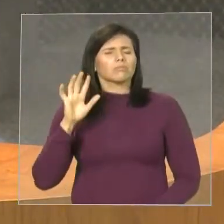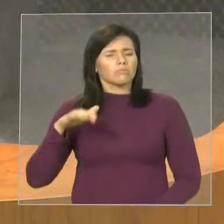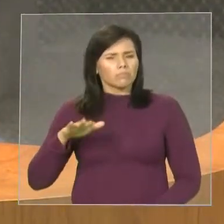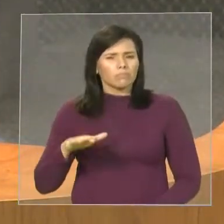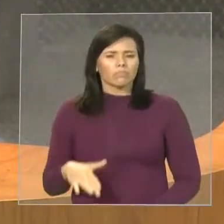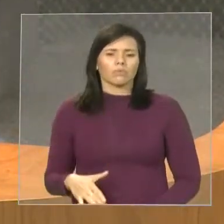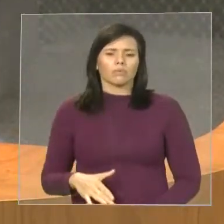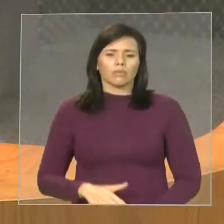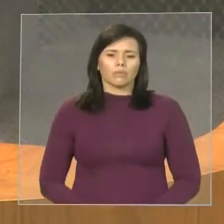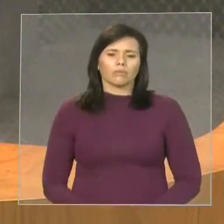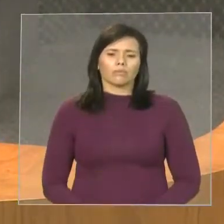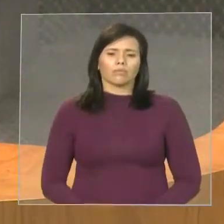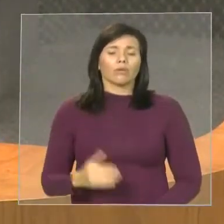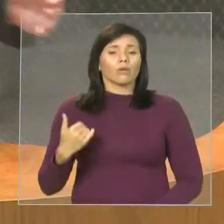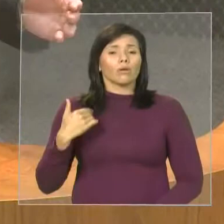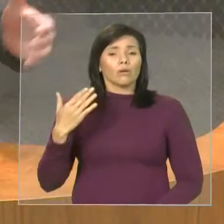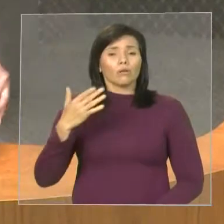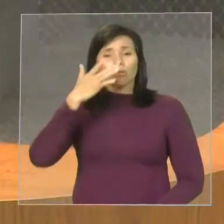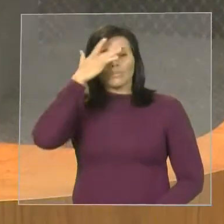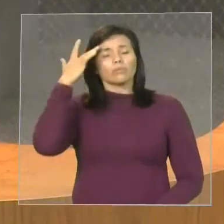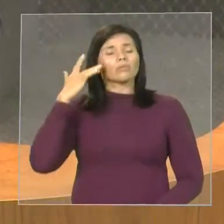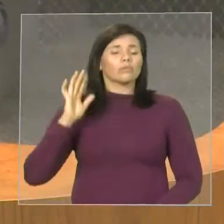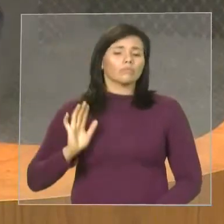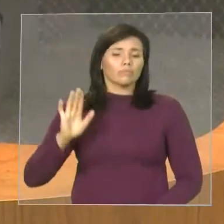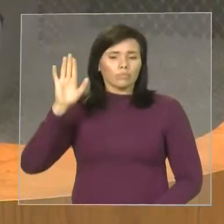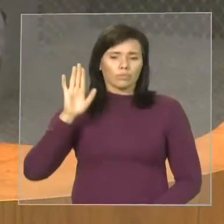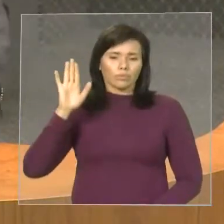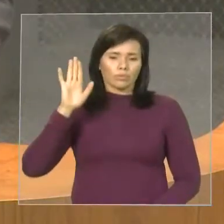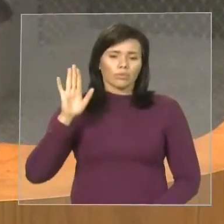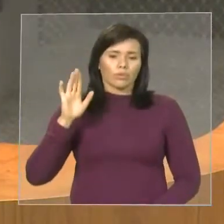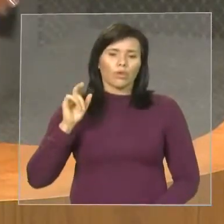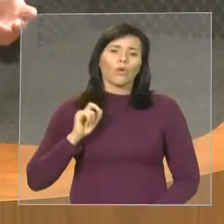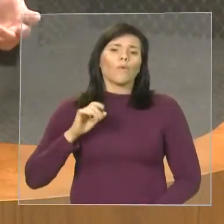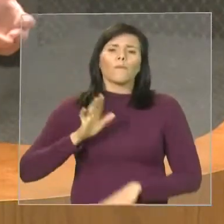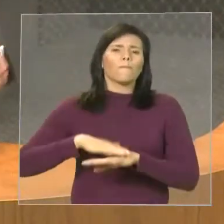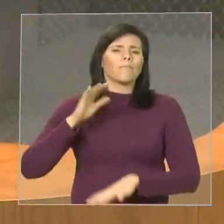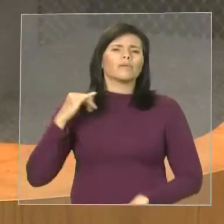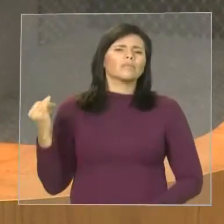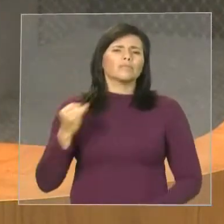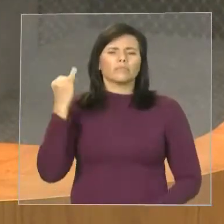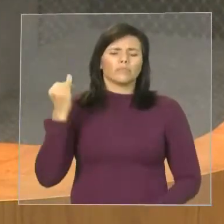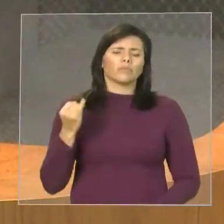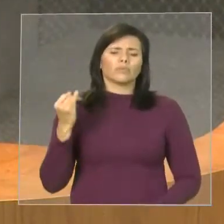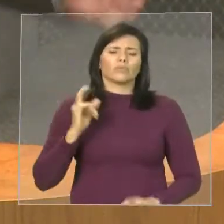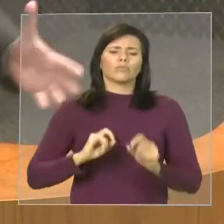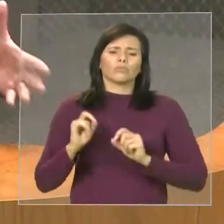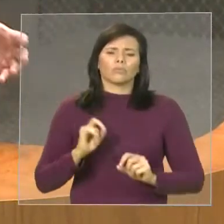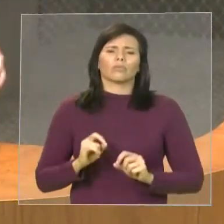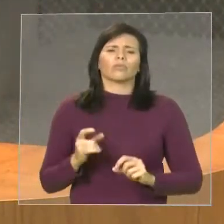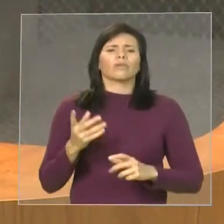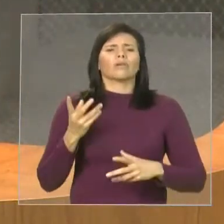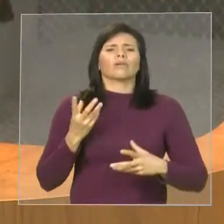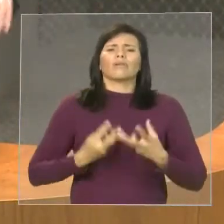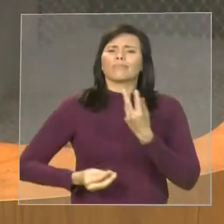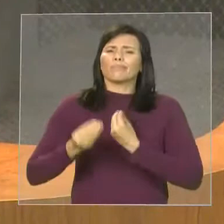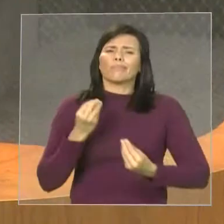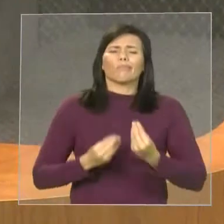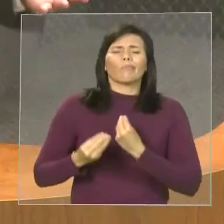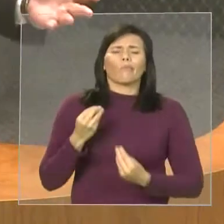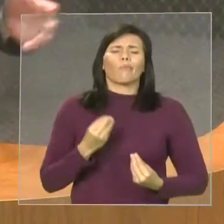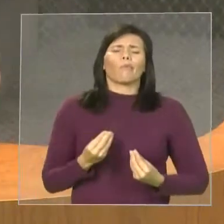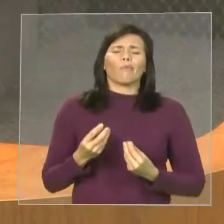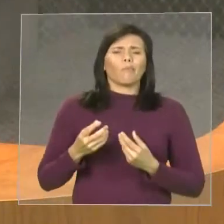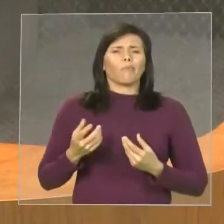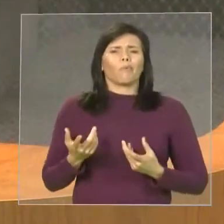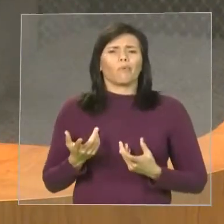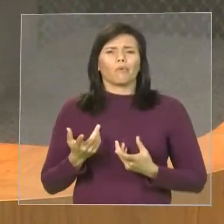do candidato é deixada em segundo plano e o que vale é o marketing, é como é produzido aquele candidato, como ele é vendido